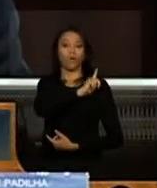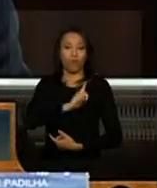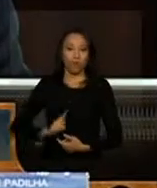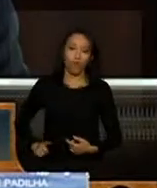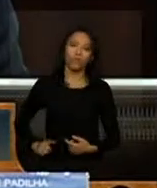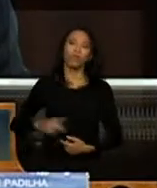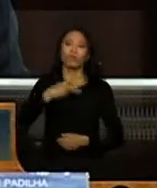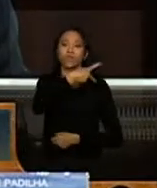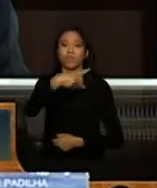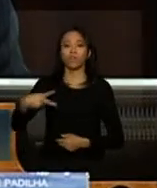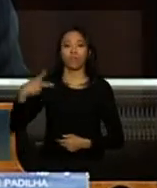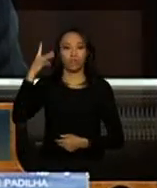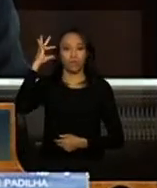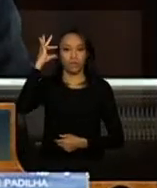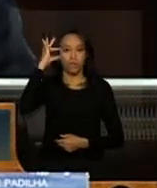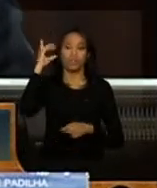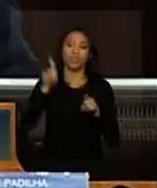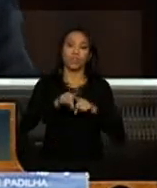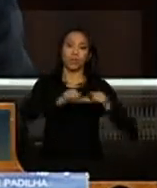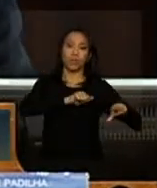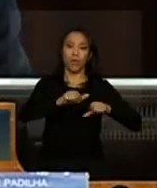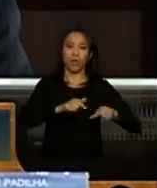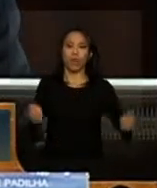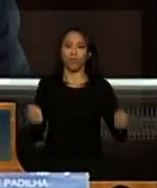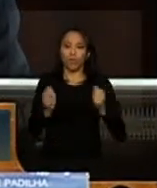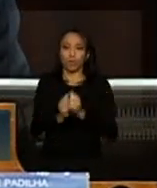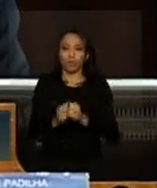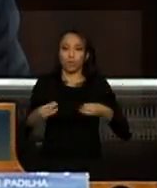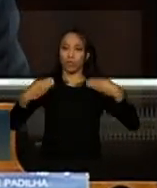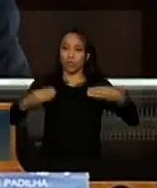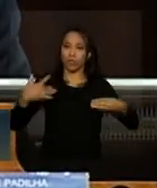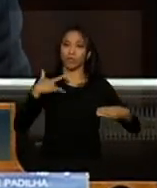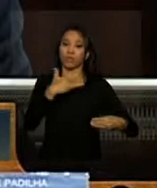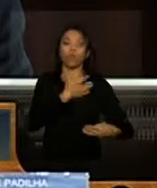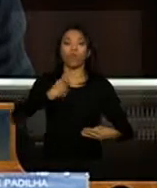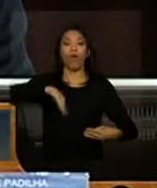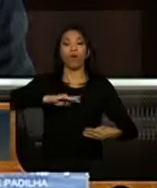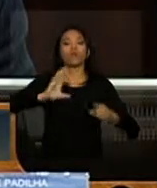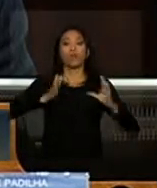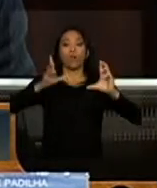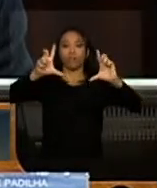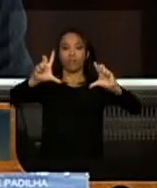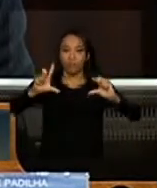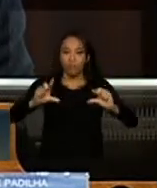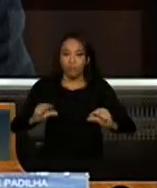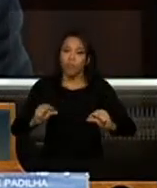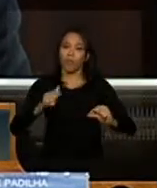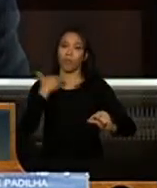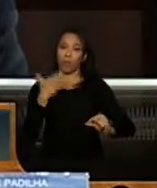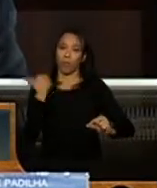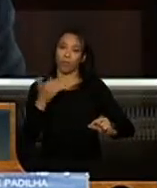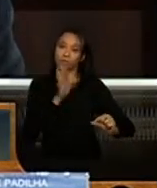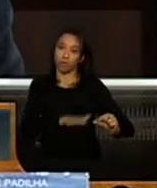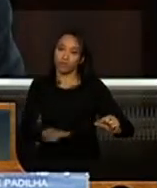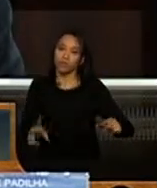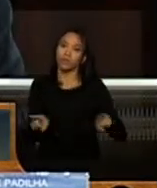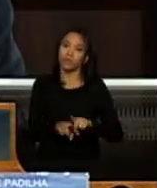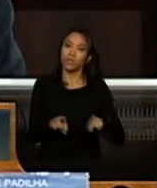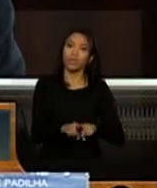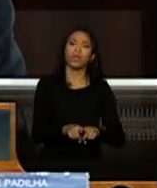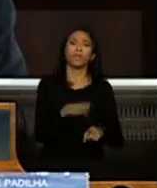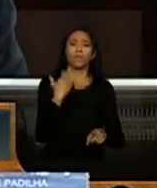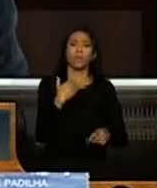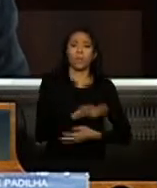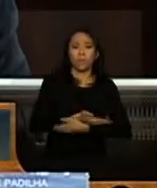da atual gestão do Ministério da Saúde, nós tivemos uma redução tanto na mortalidade na infância quanto na mortalidade